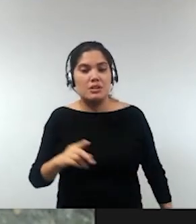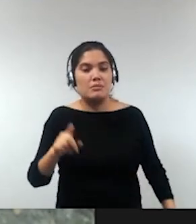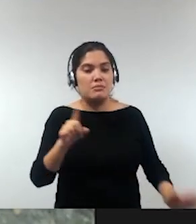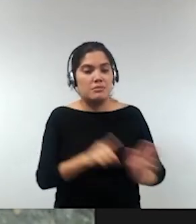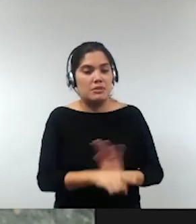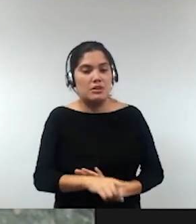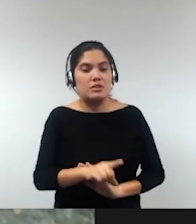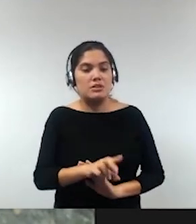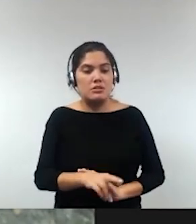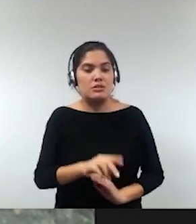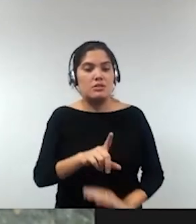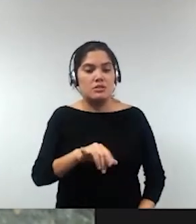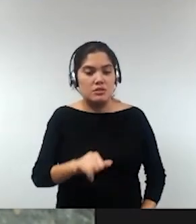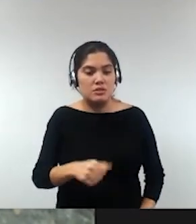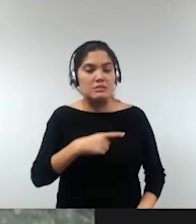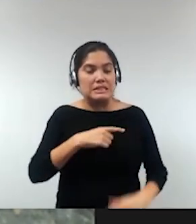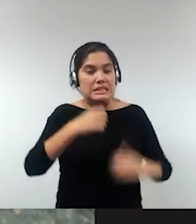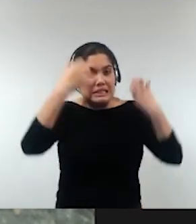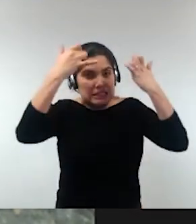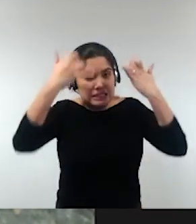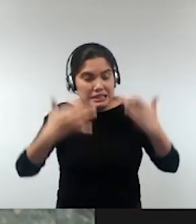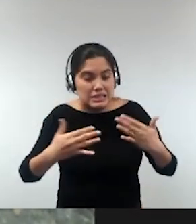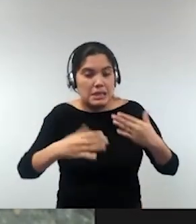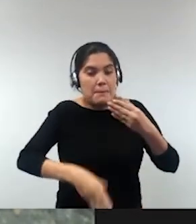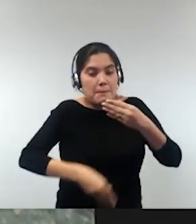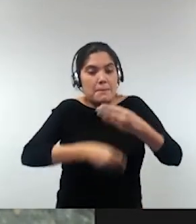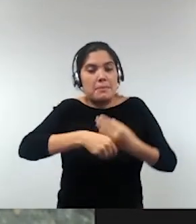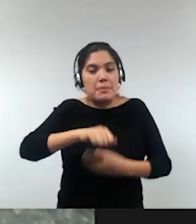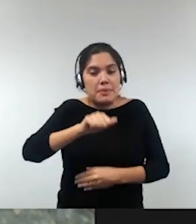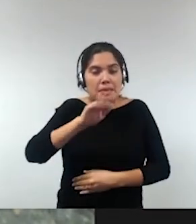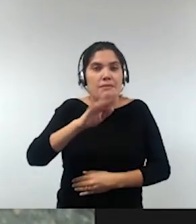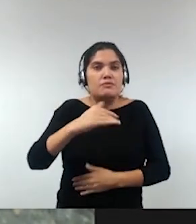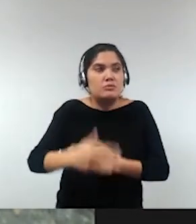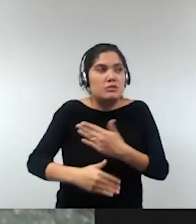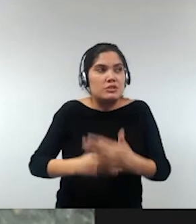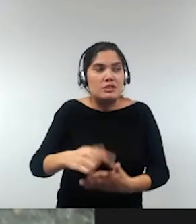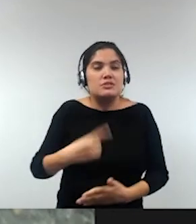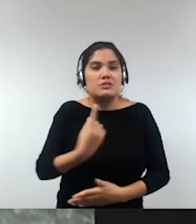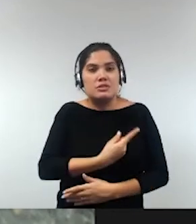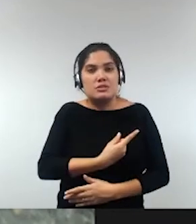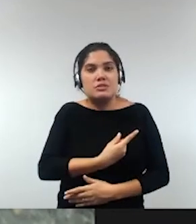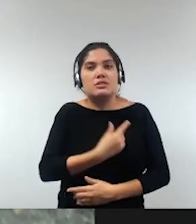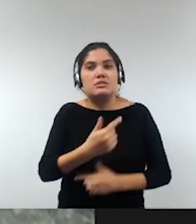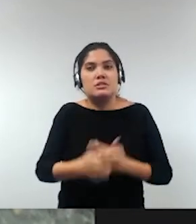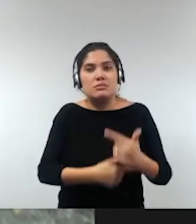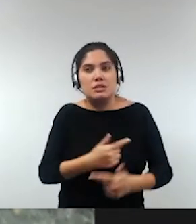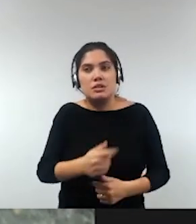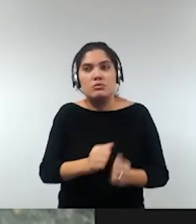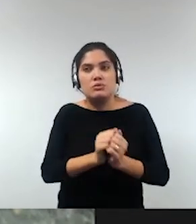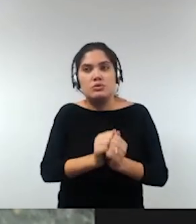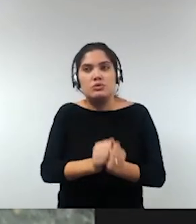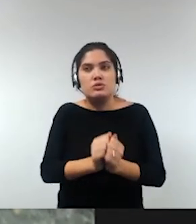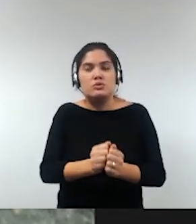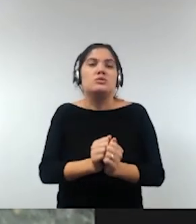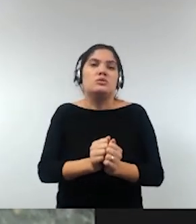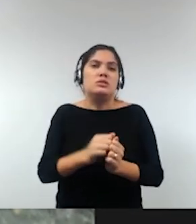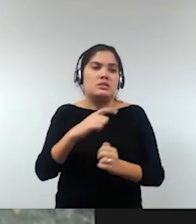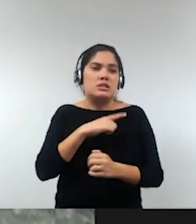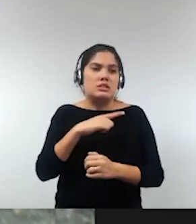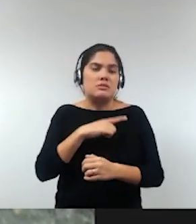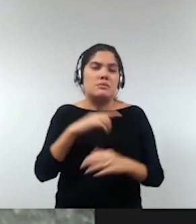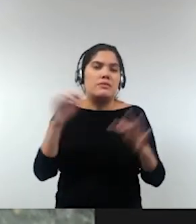pergunta da doutora Lúcia, tem que dar uma explicaçãozinha a mais aí do nosso processo em que a gente atua juntos e que tem sido uma